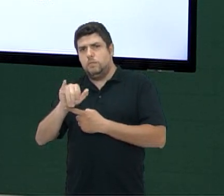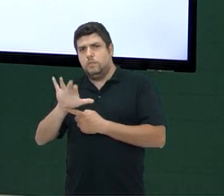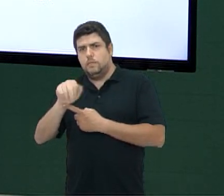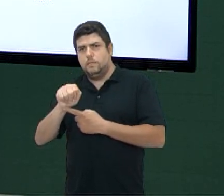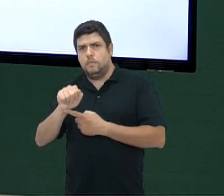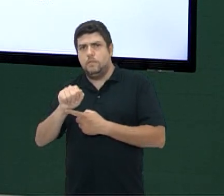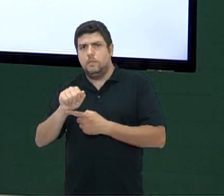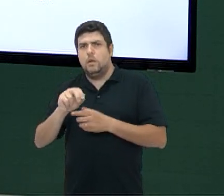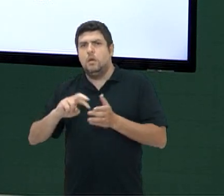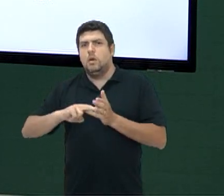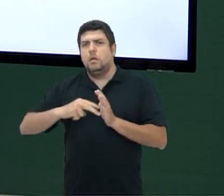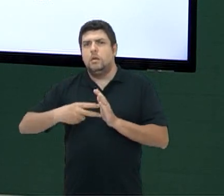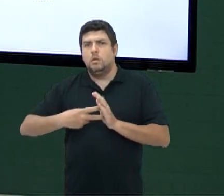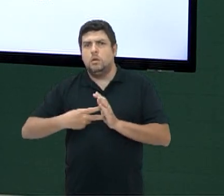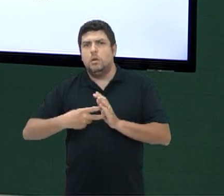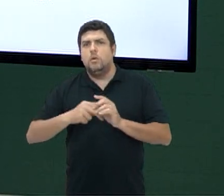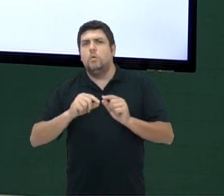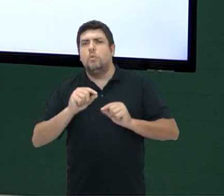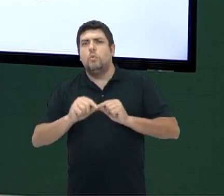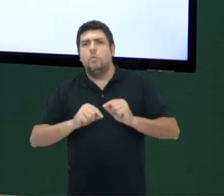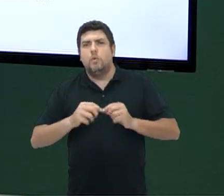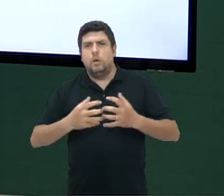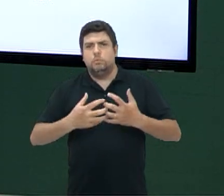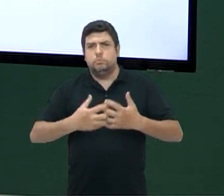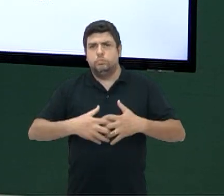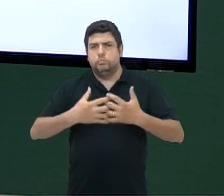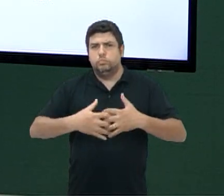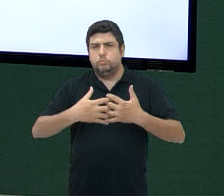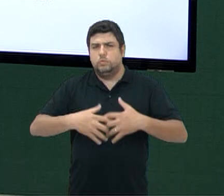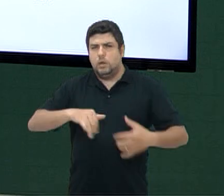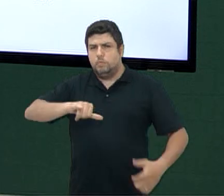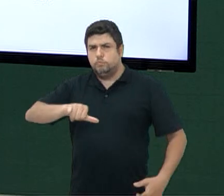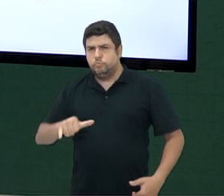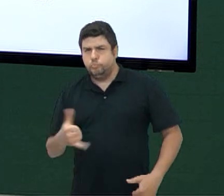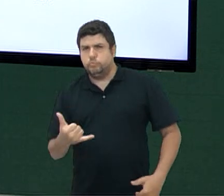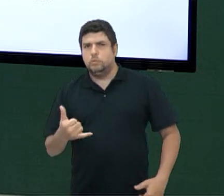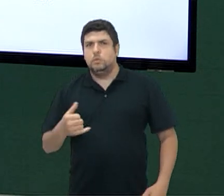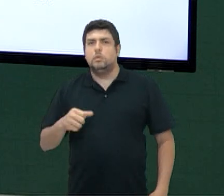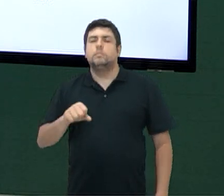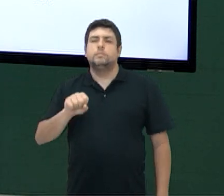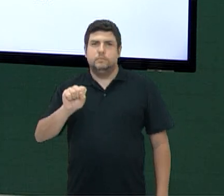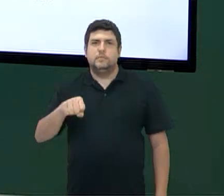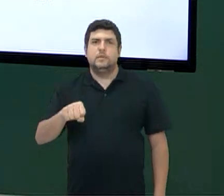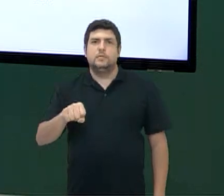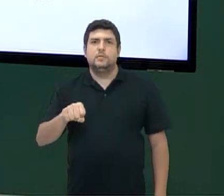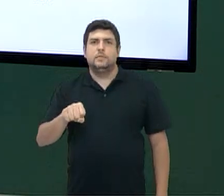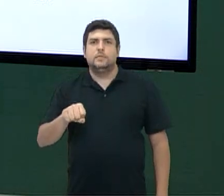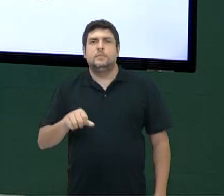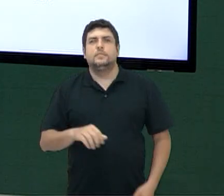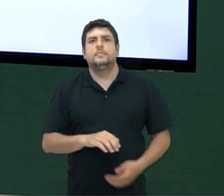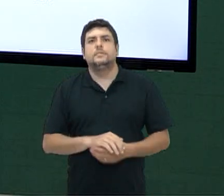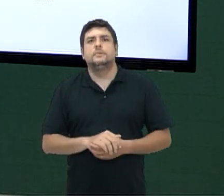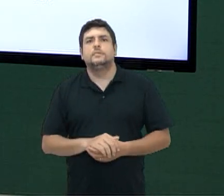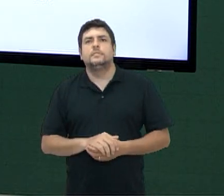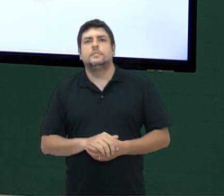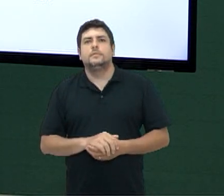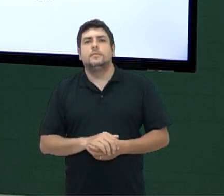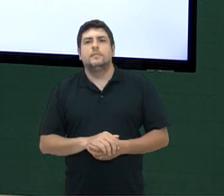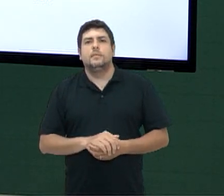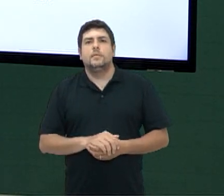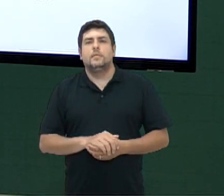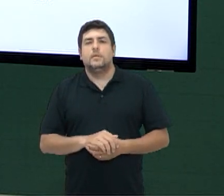térmica? Perfeito a situação. Então, é exatamente esse o contexto que temos aqui nessa abordagem, ok? Vamos à segunda